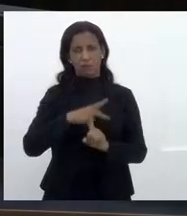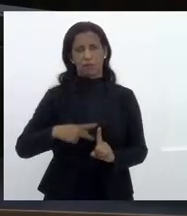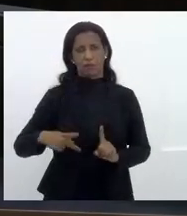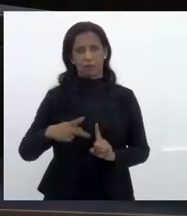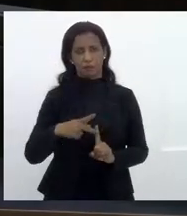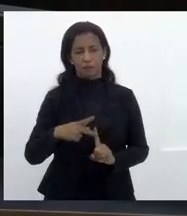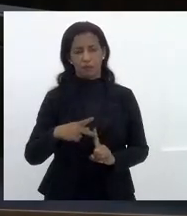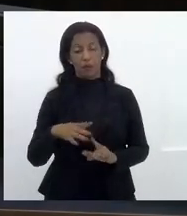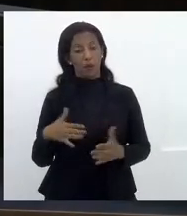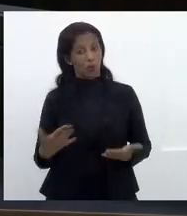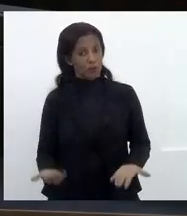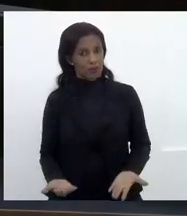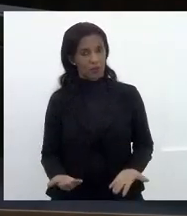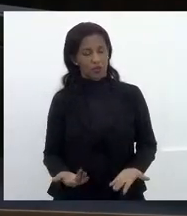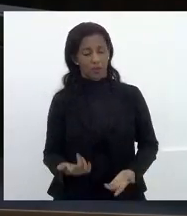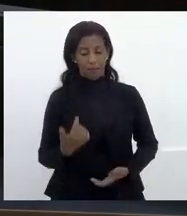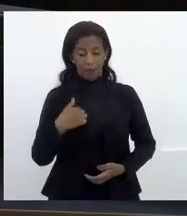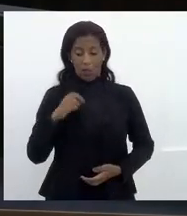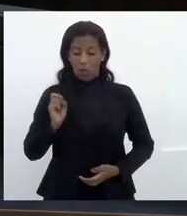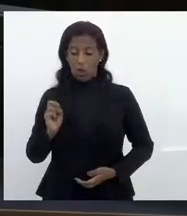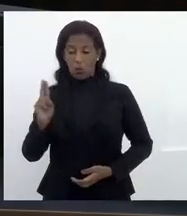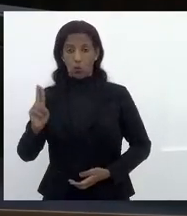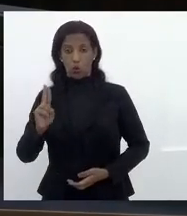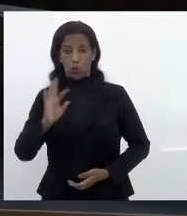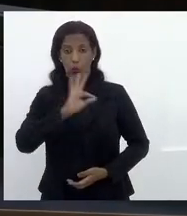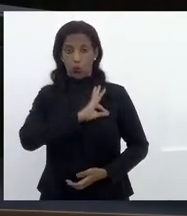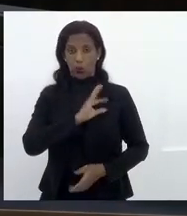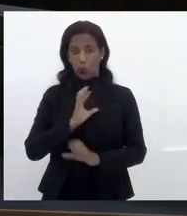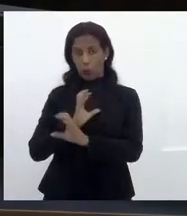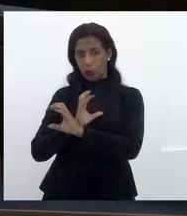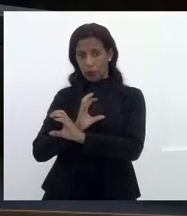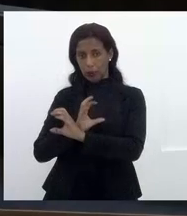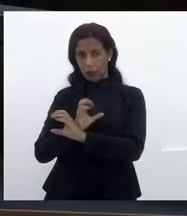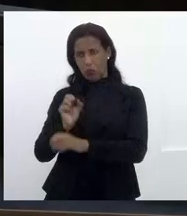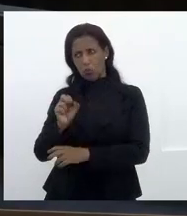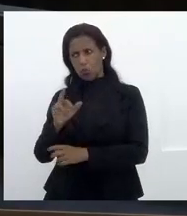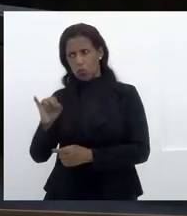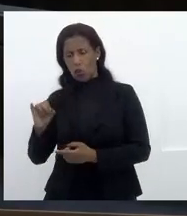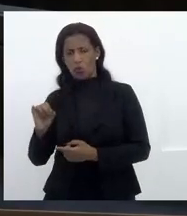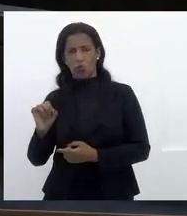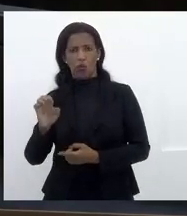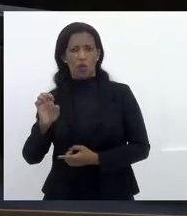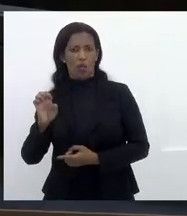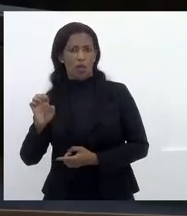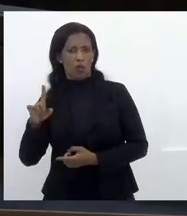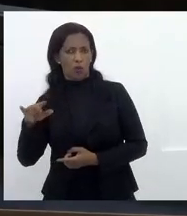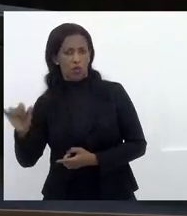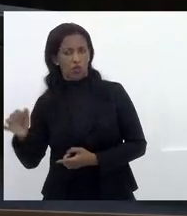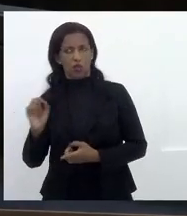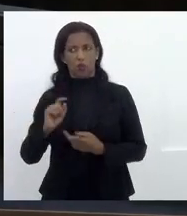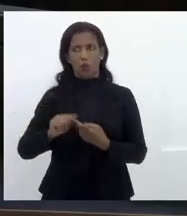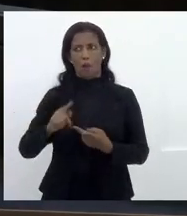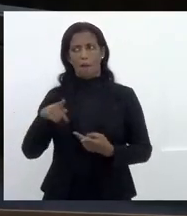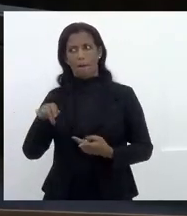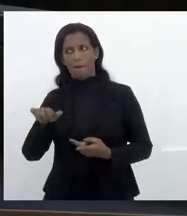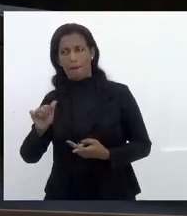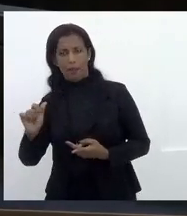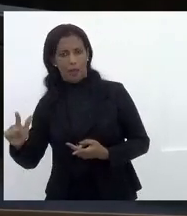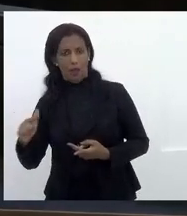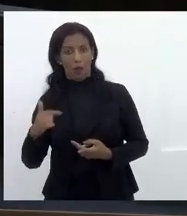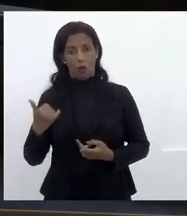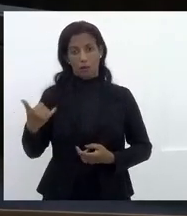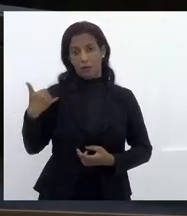Ou seja eu sou policial civil o show da socioeducativo sou policial penal ganho